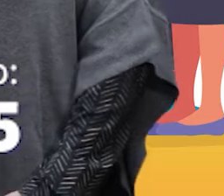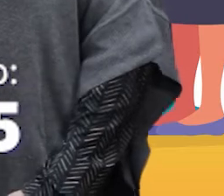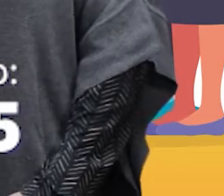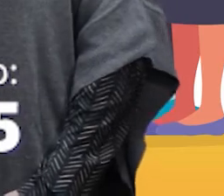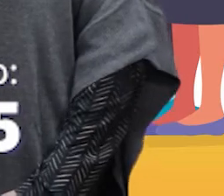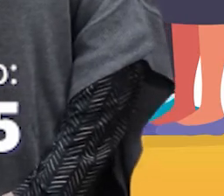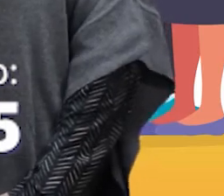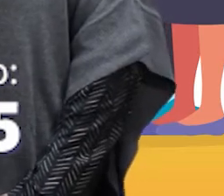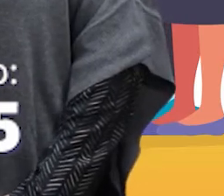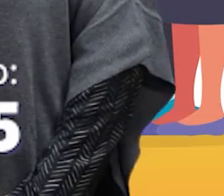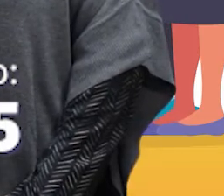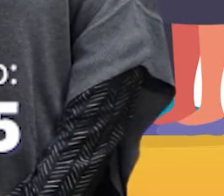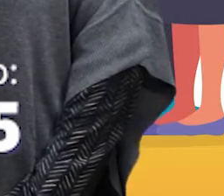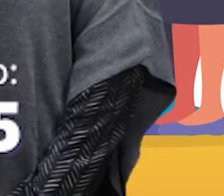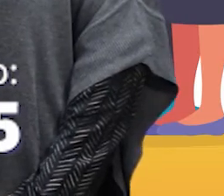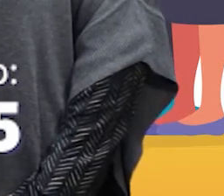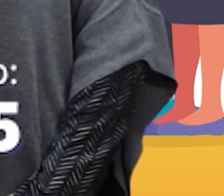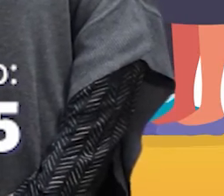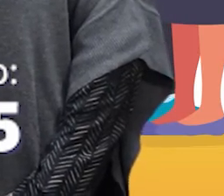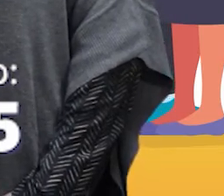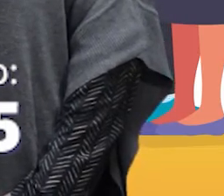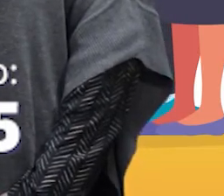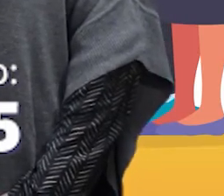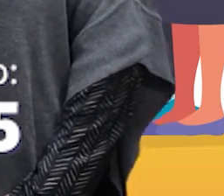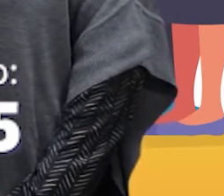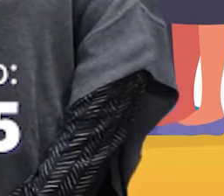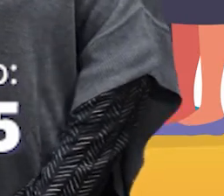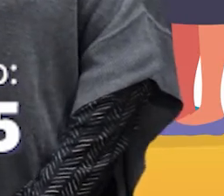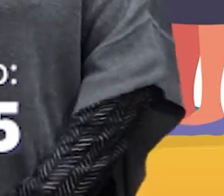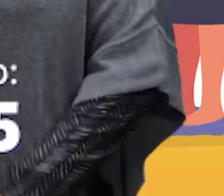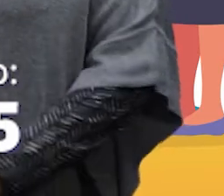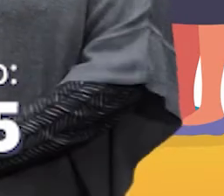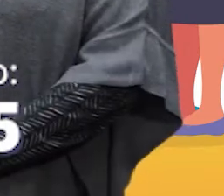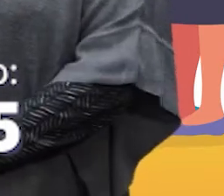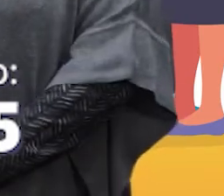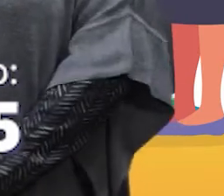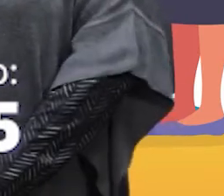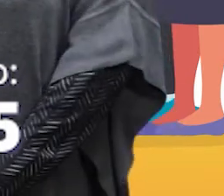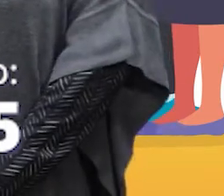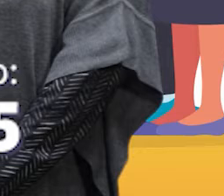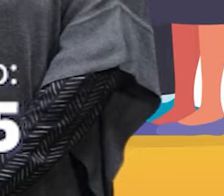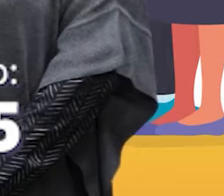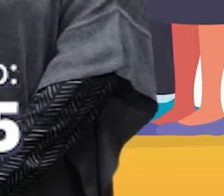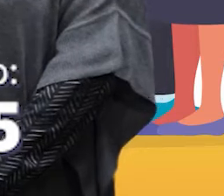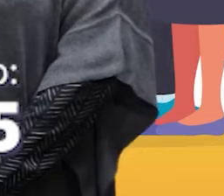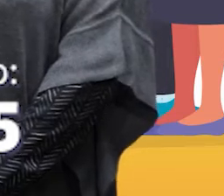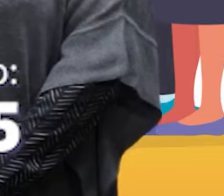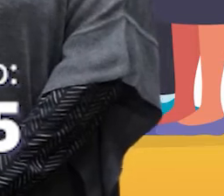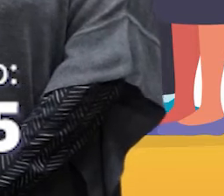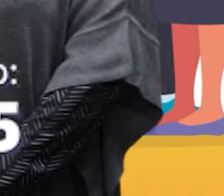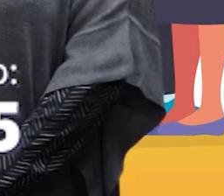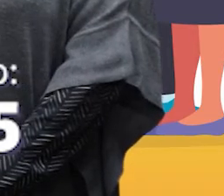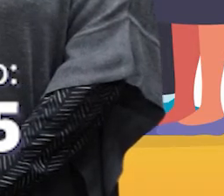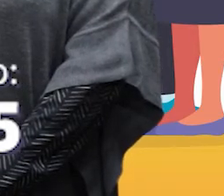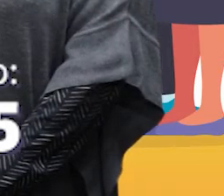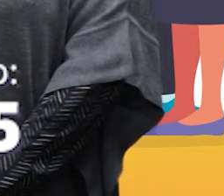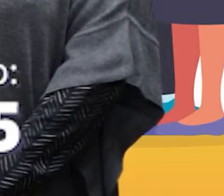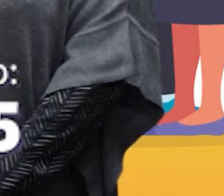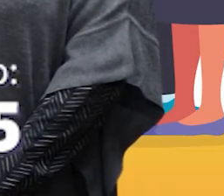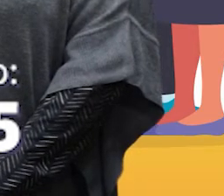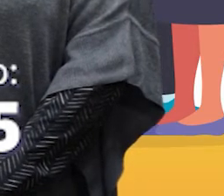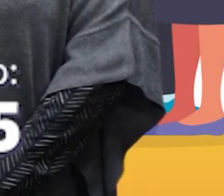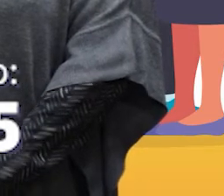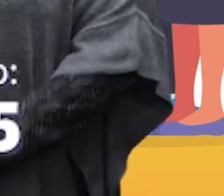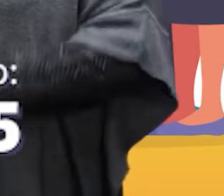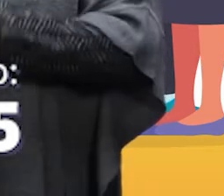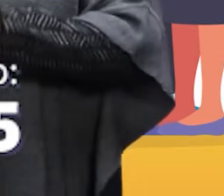Esse telefone que está aqui embaixo, ele está destinado para atender os interessados. É o telefone da Coordenadoria da Infância e Juventude de Mato